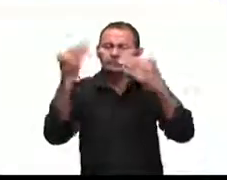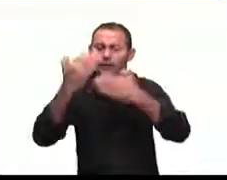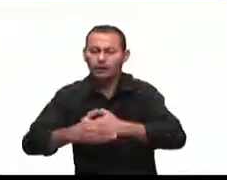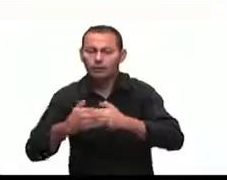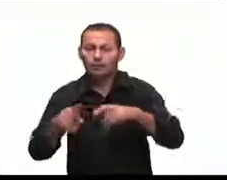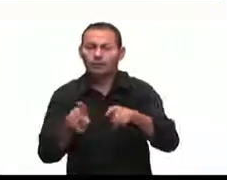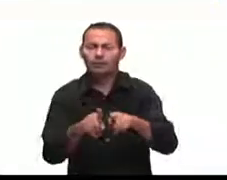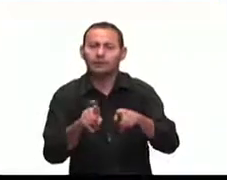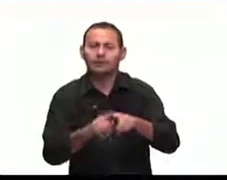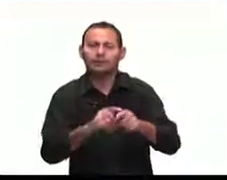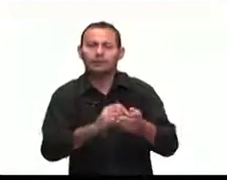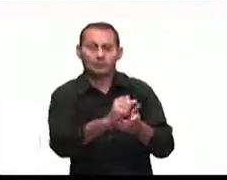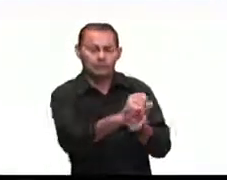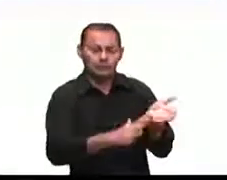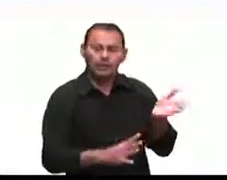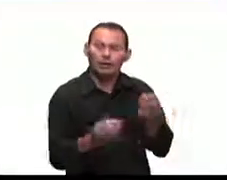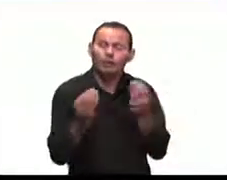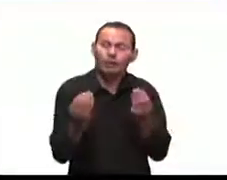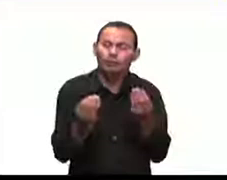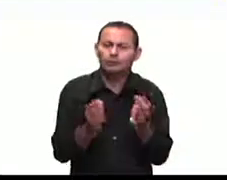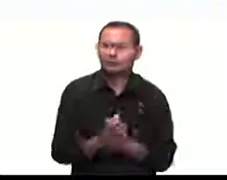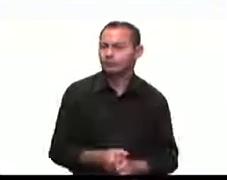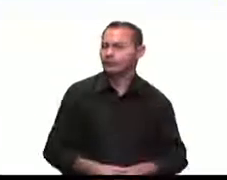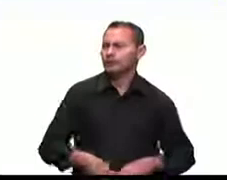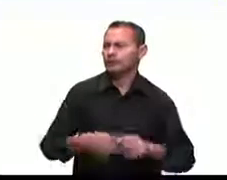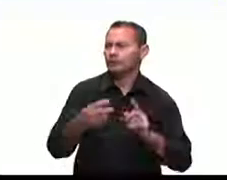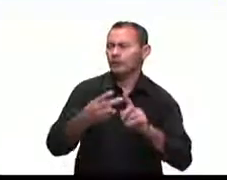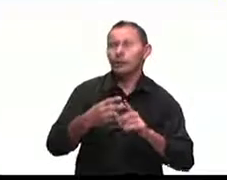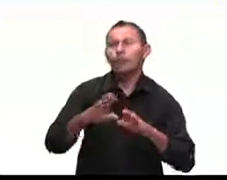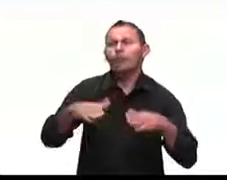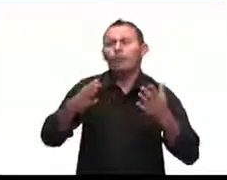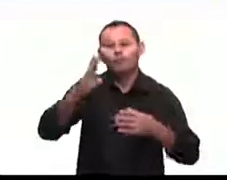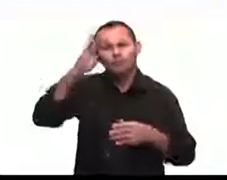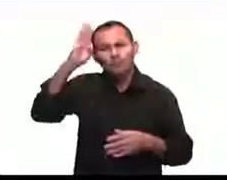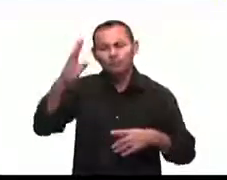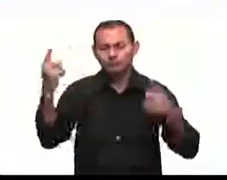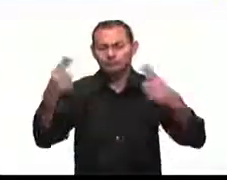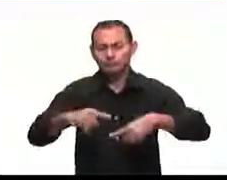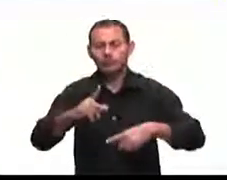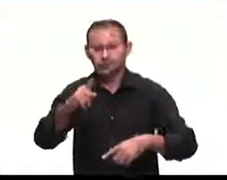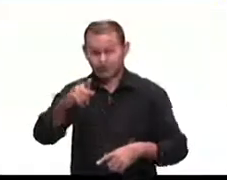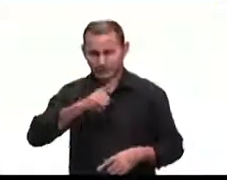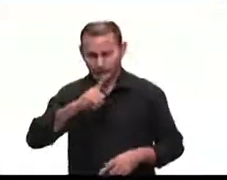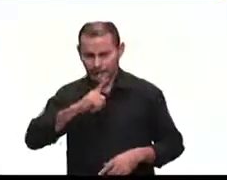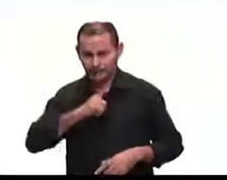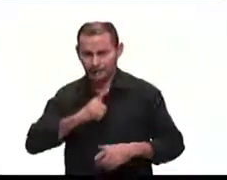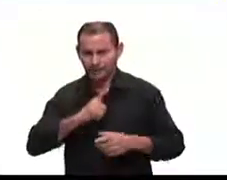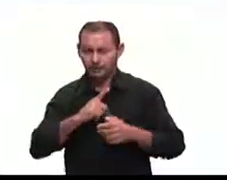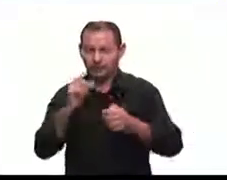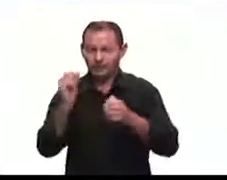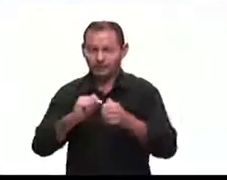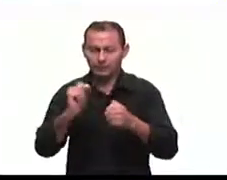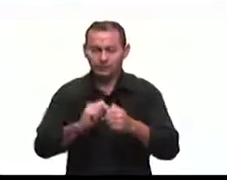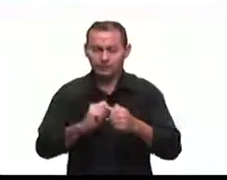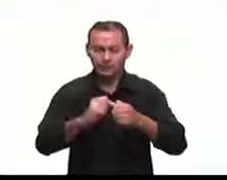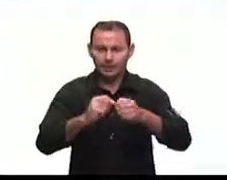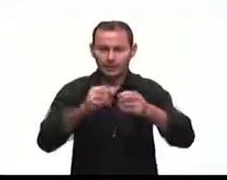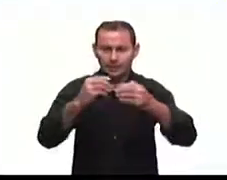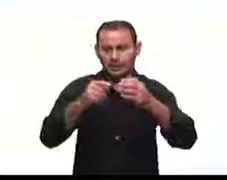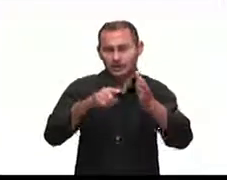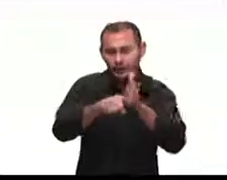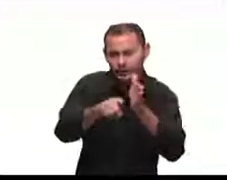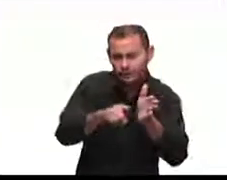e exercícios, né? Quais são os principais desafios que você encontra ao elaborar as avaliações